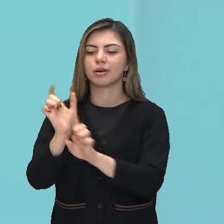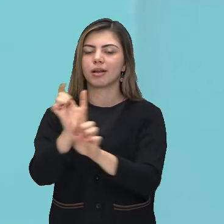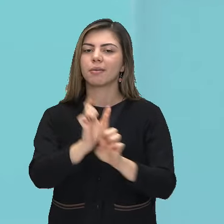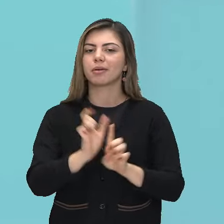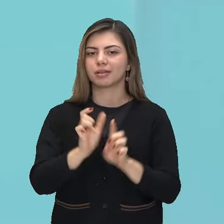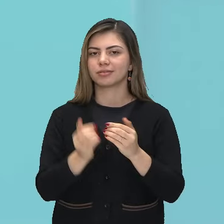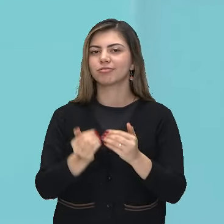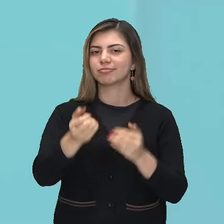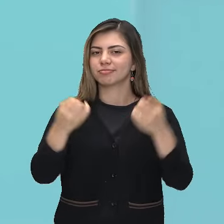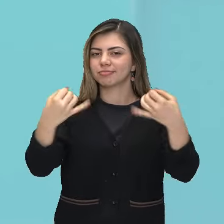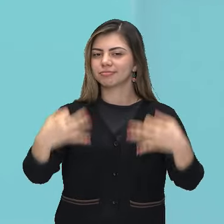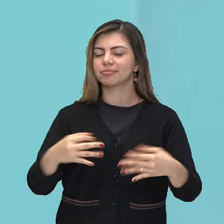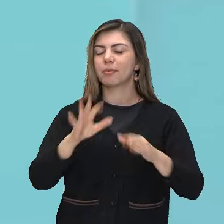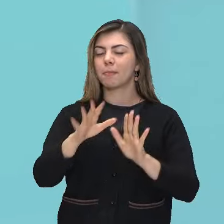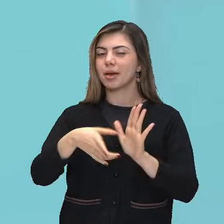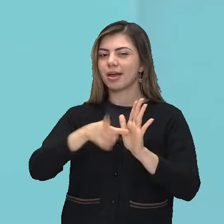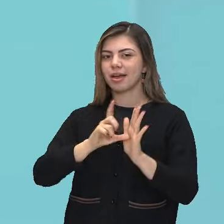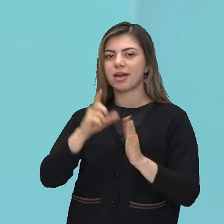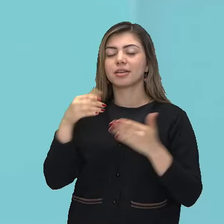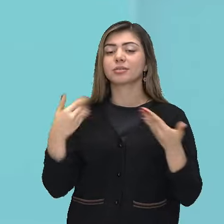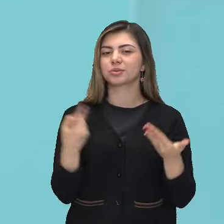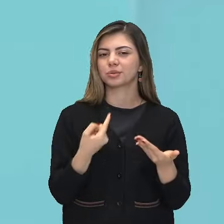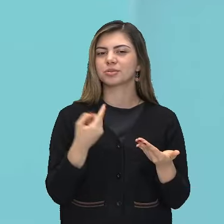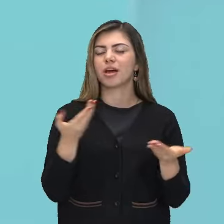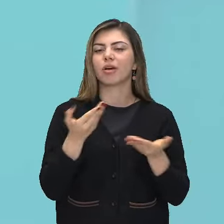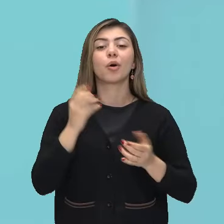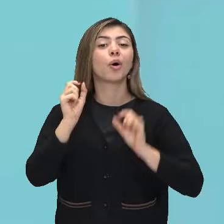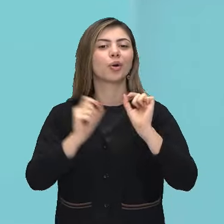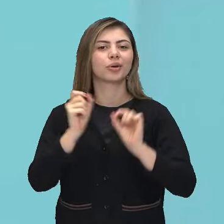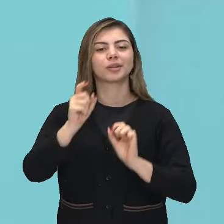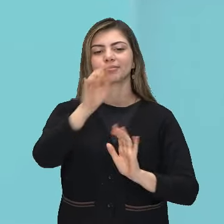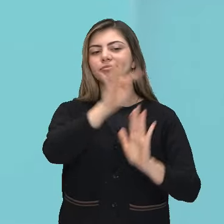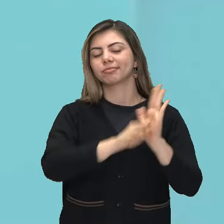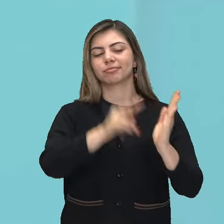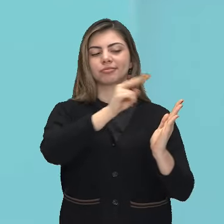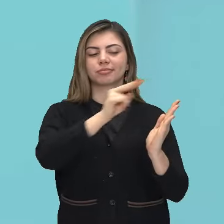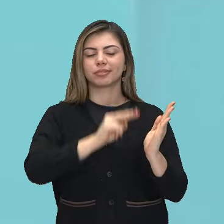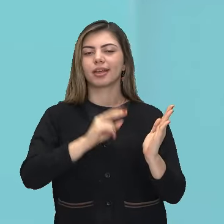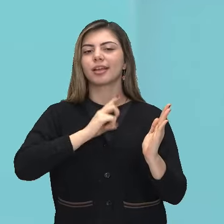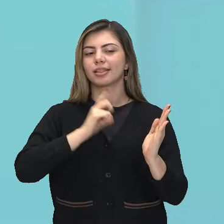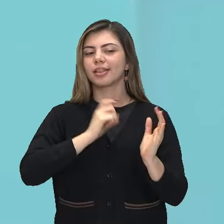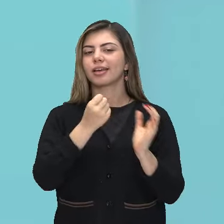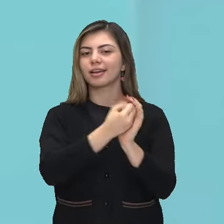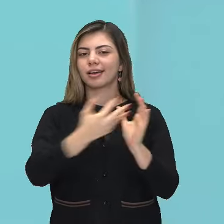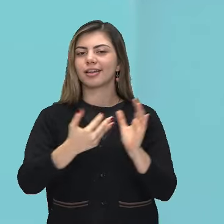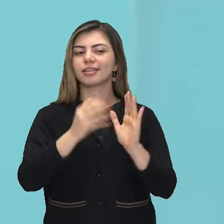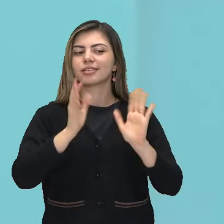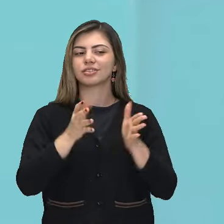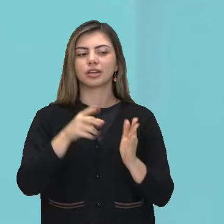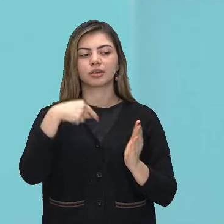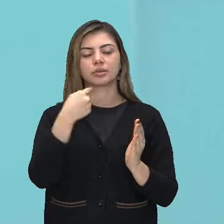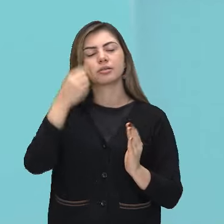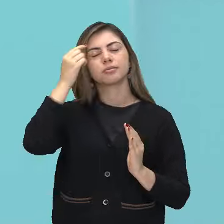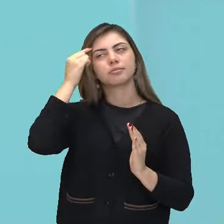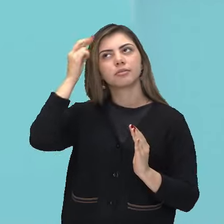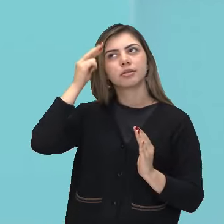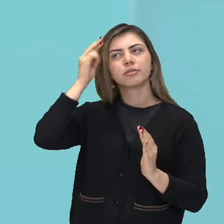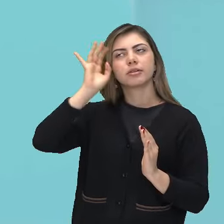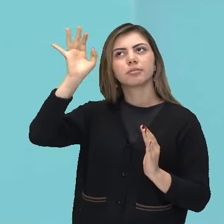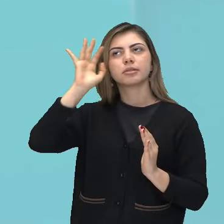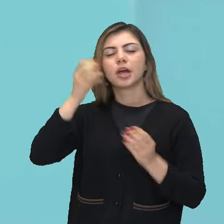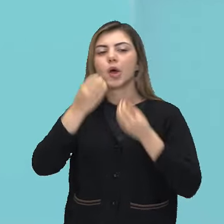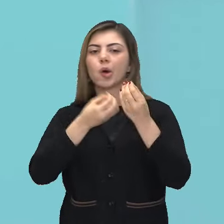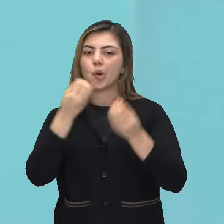vocês possam ver mas antes obviamente a gente vai dar uma olhadinha num texto que já traz essas características pra gente começar a pensar o